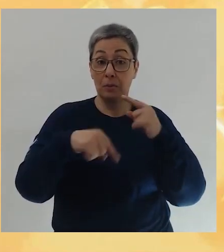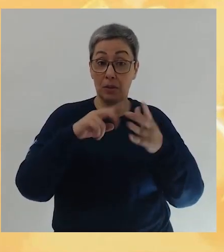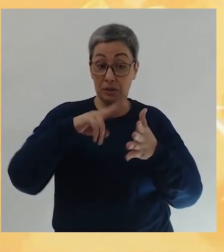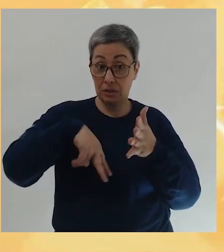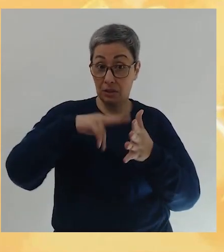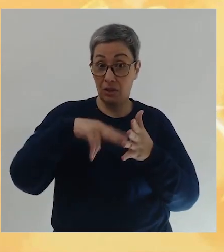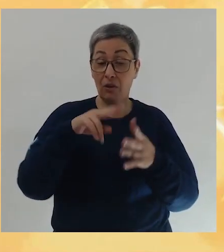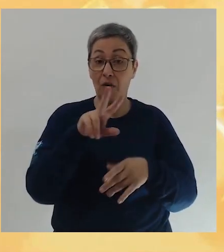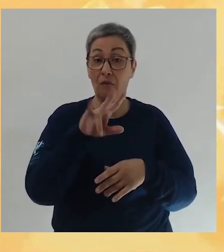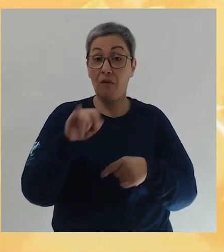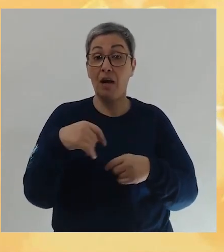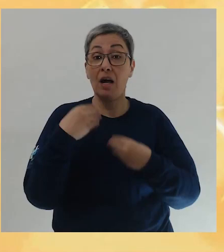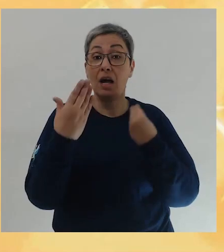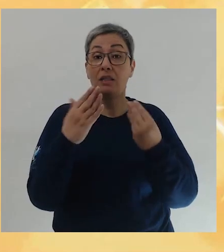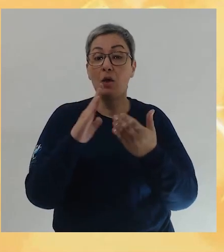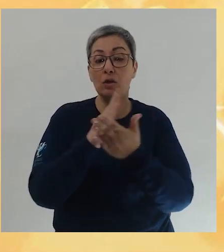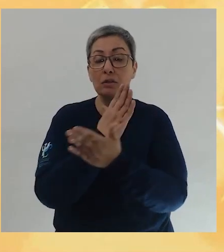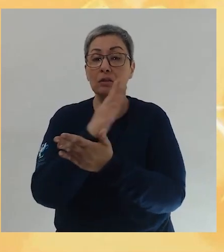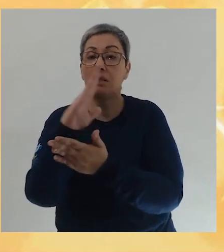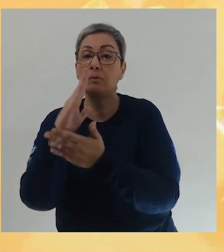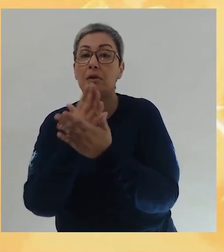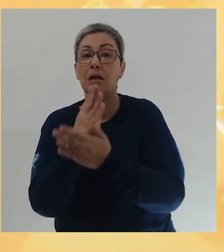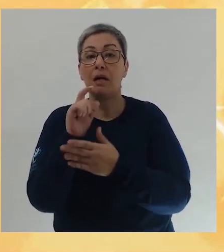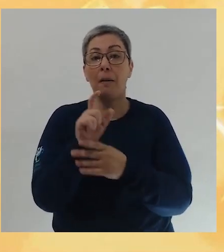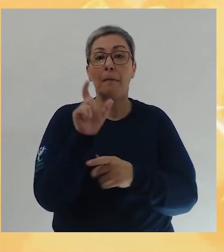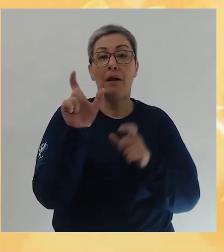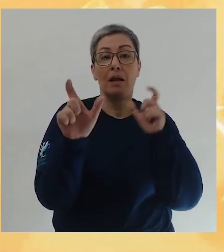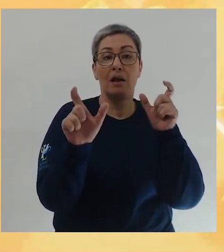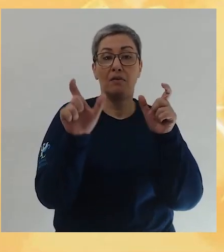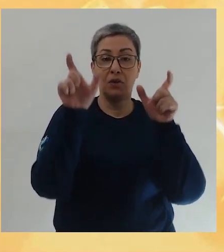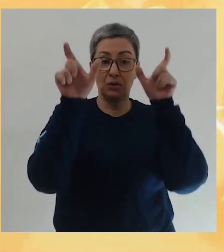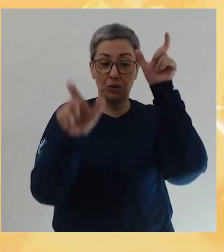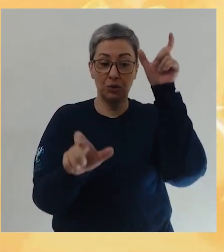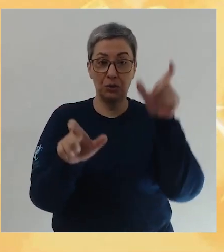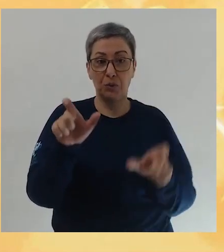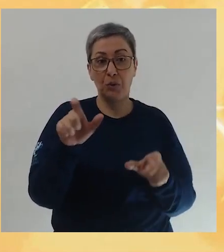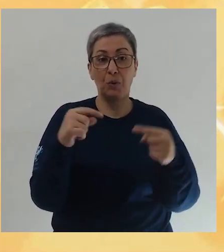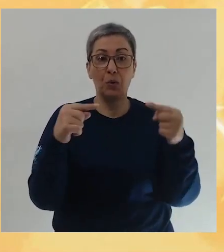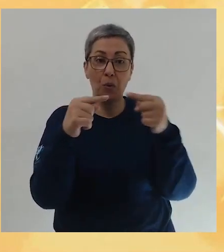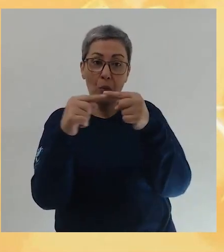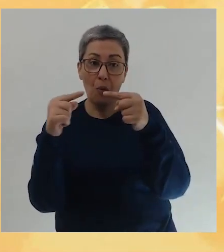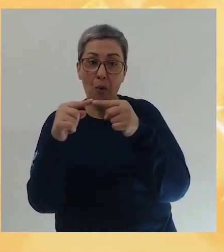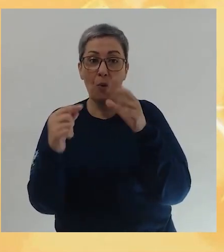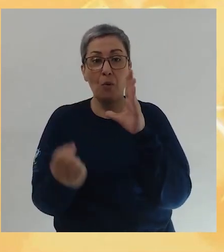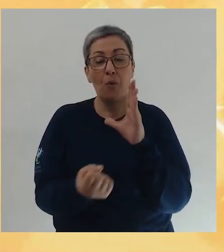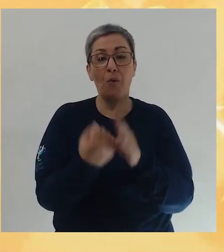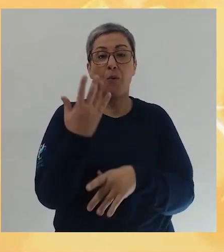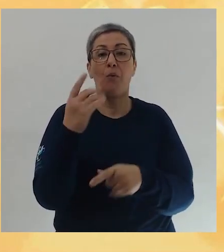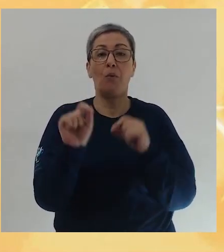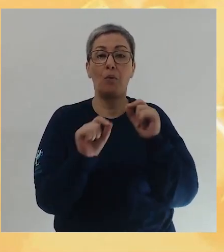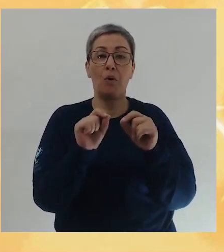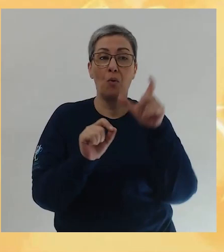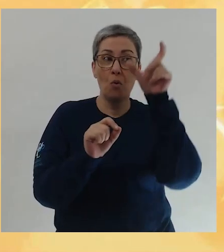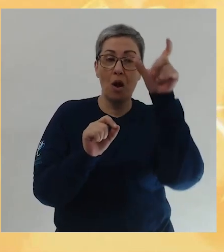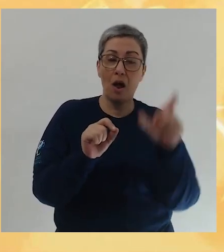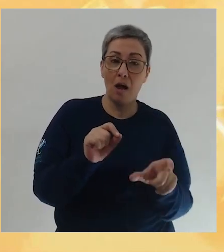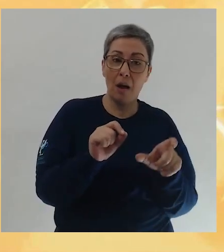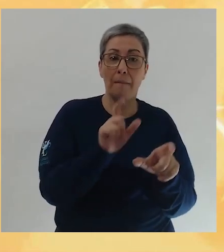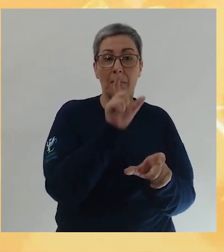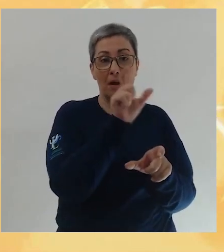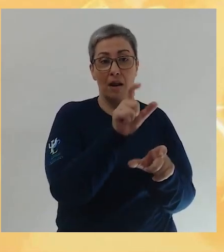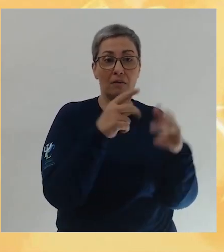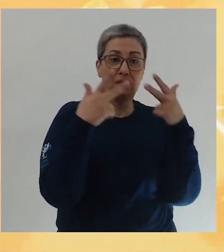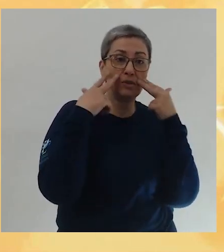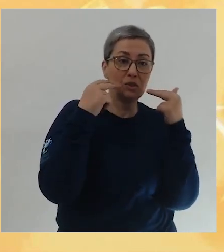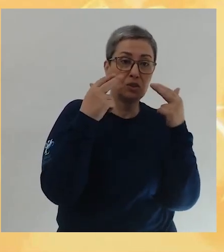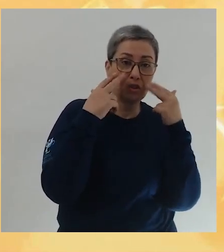Bom, após a leitura, vocês irão então separar essas palavras em duas listas de acordo com a origem, ou seja, uma lista